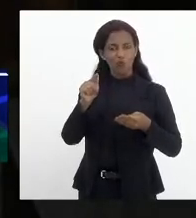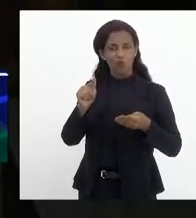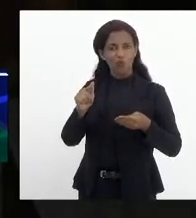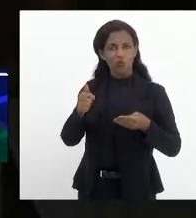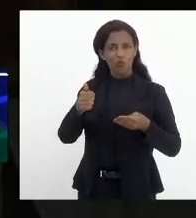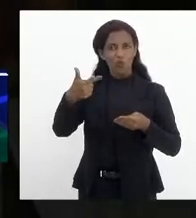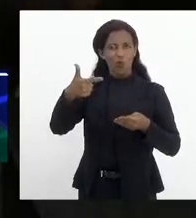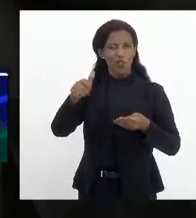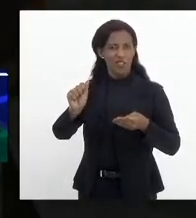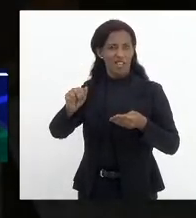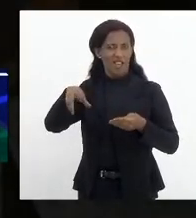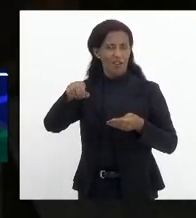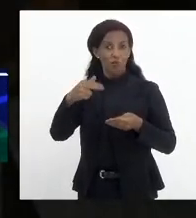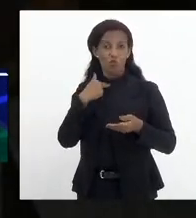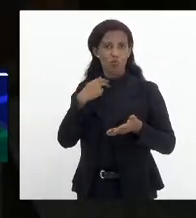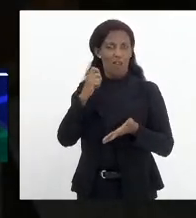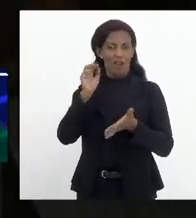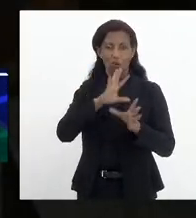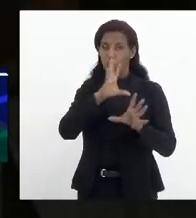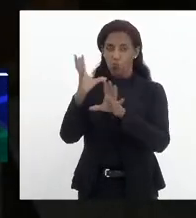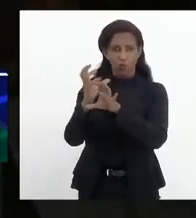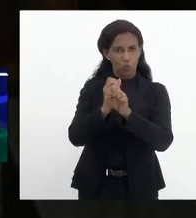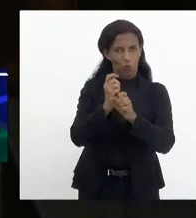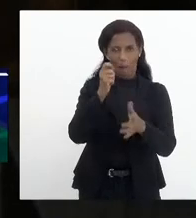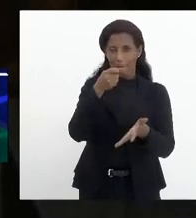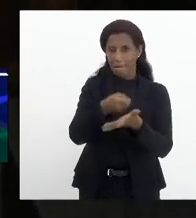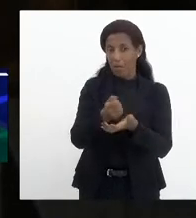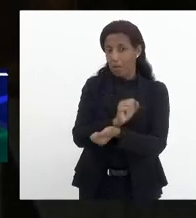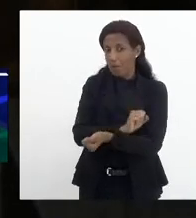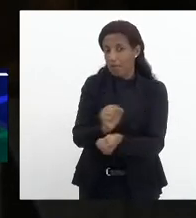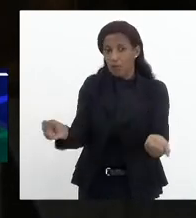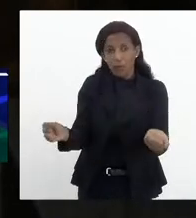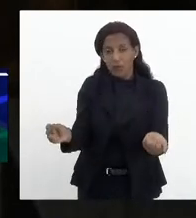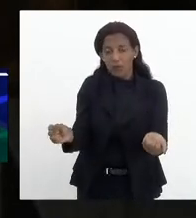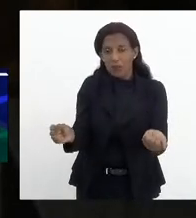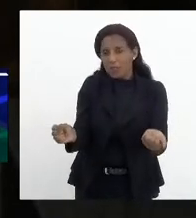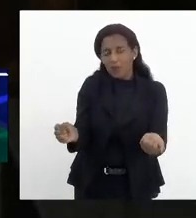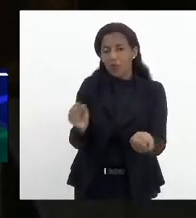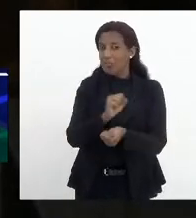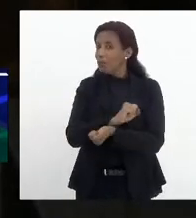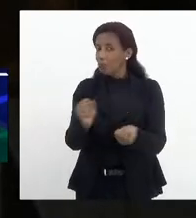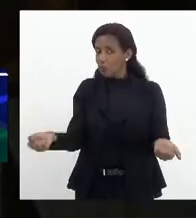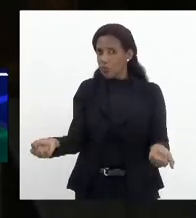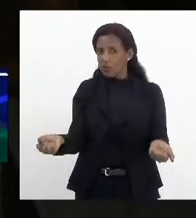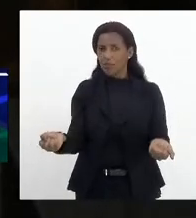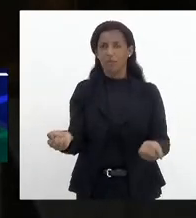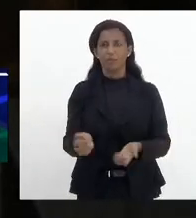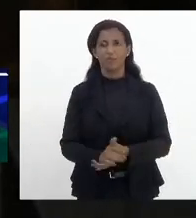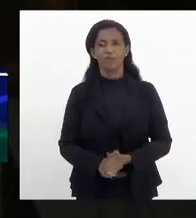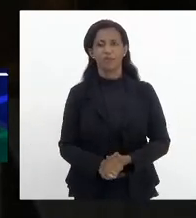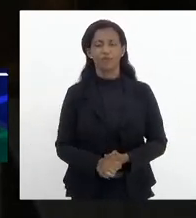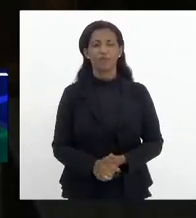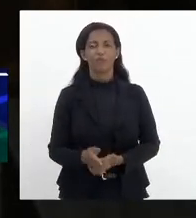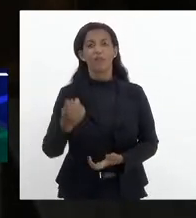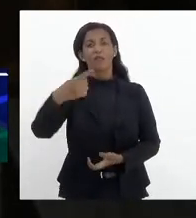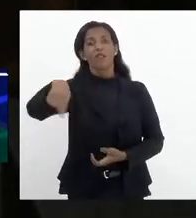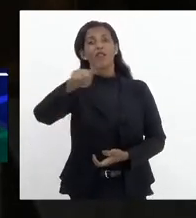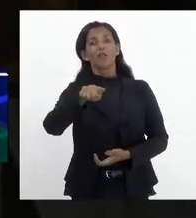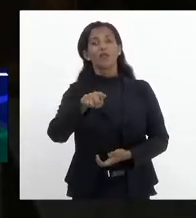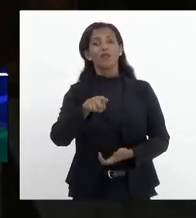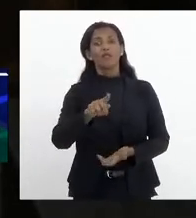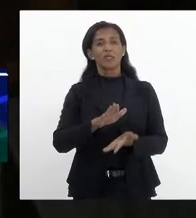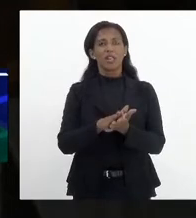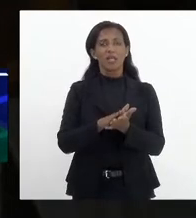dá para pagar no mesmo ano. E também porque é impossível, impossível, você está com as